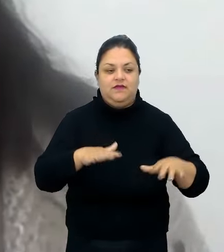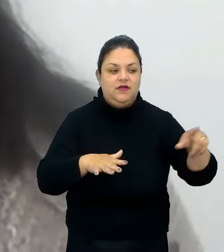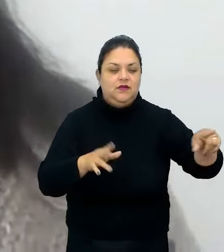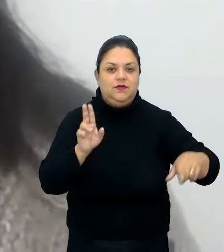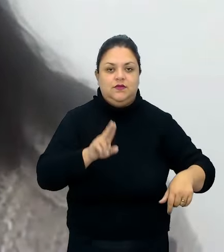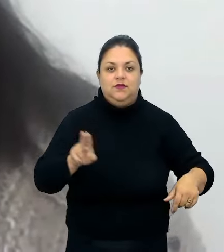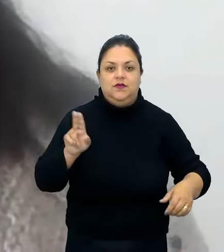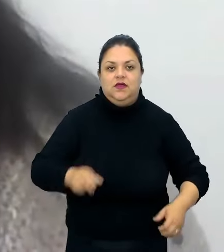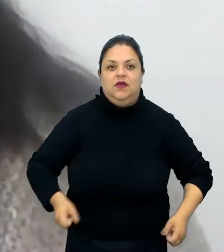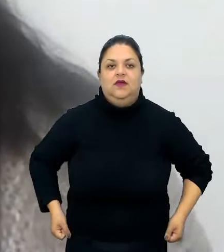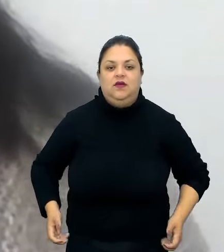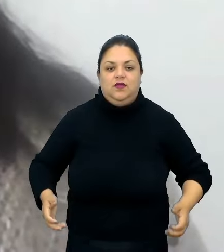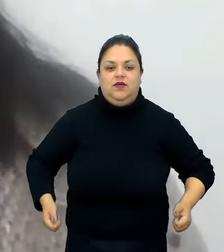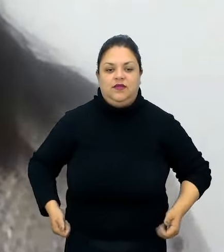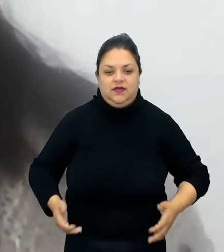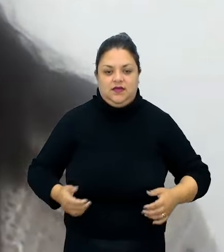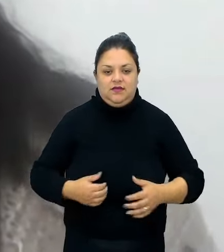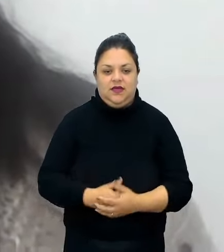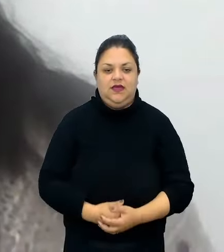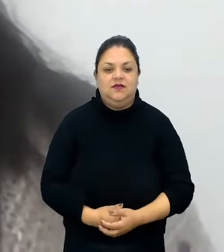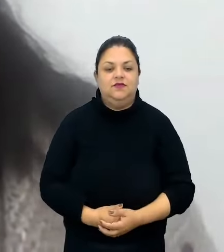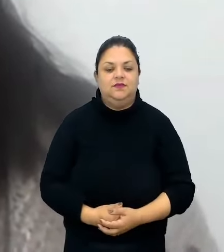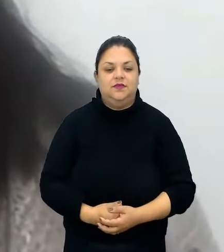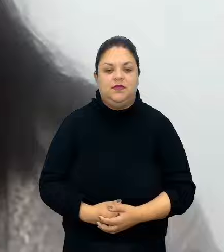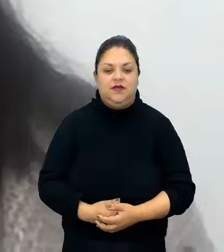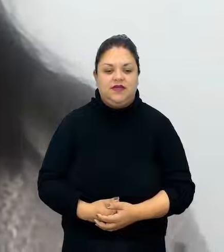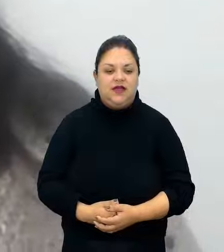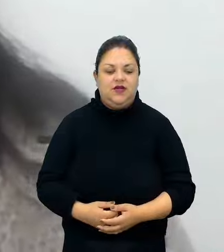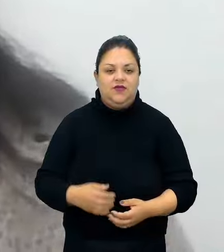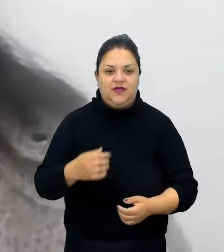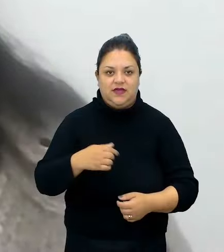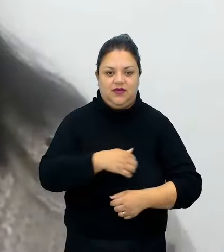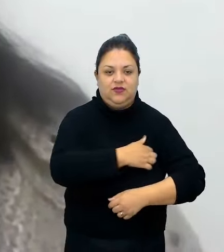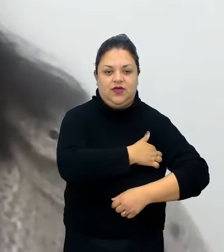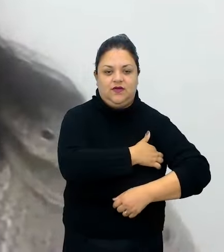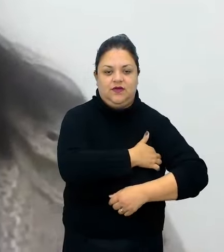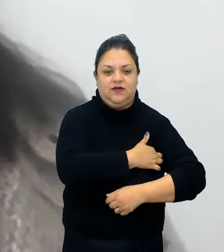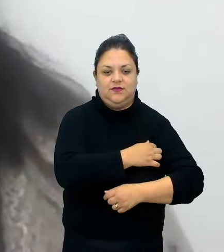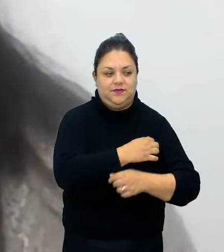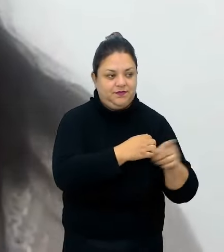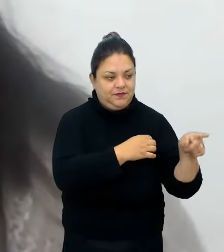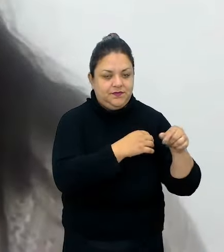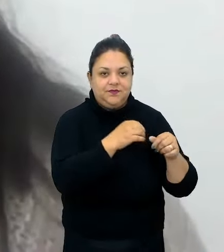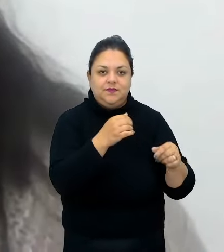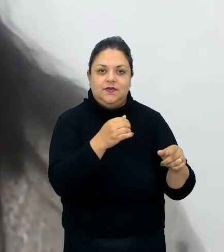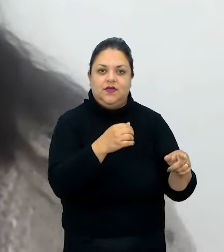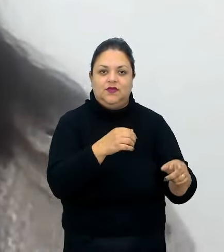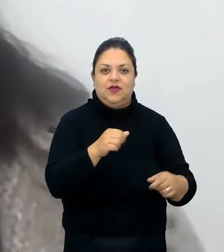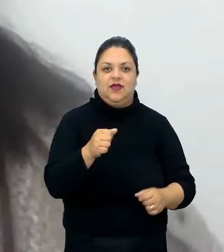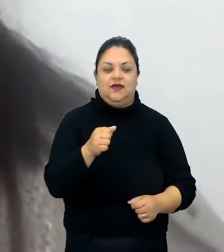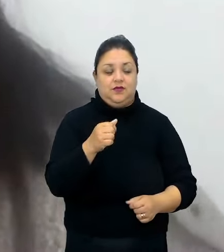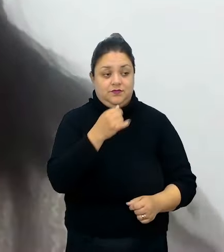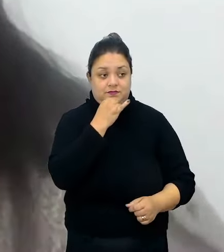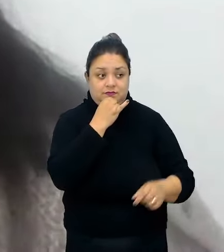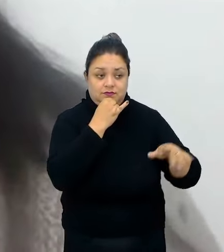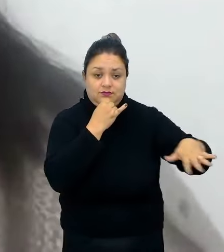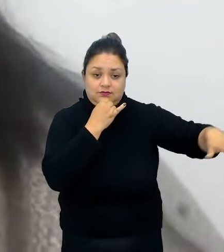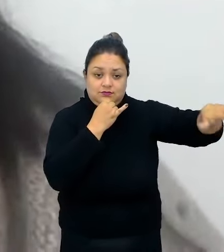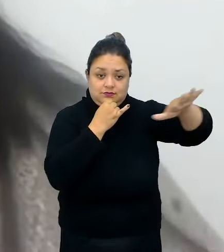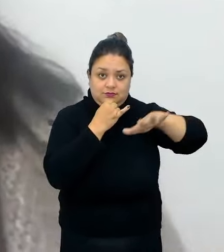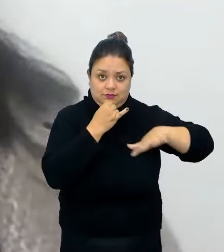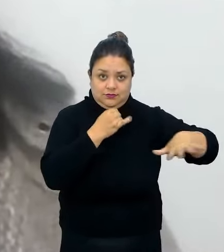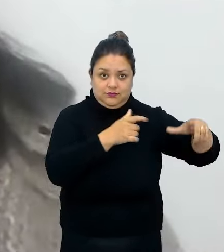cadeira de rodas, então ela saber, né, se ela sabe o trajeto, se ela tem condições motoras